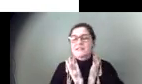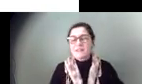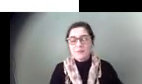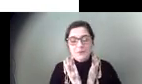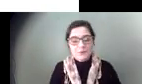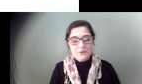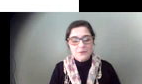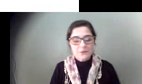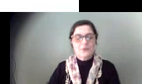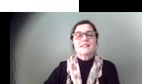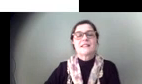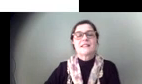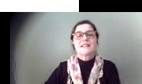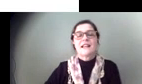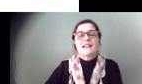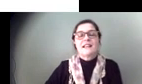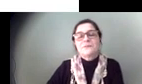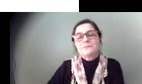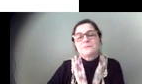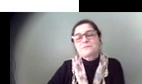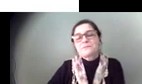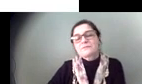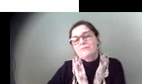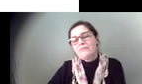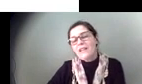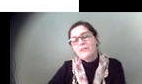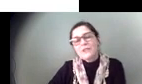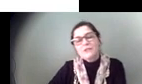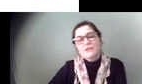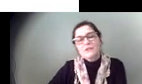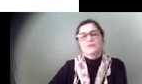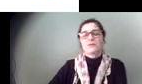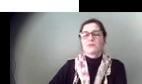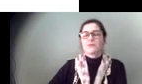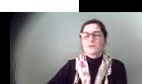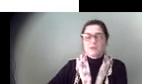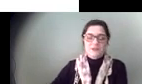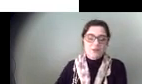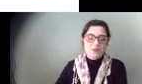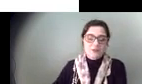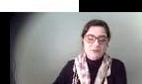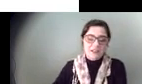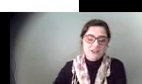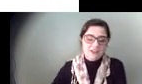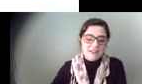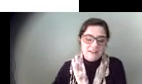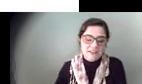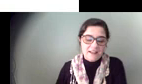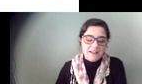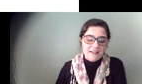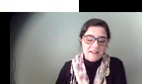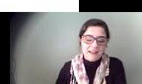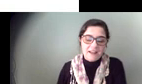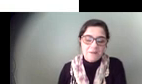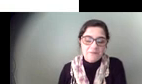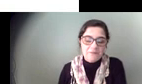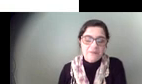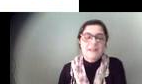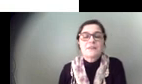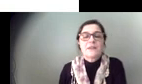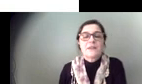digamos assim, né, por todos nós. Então, dentro das nossas formações do Centro de Mídias,